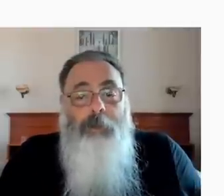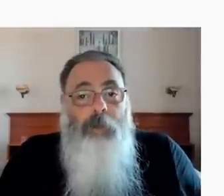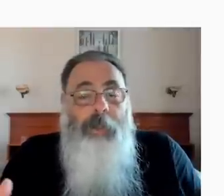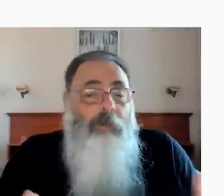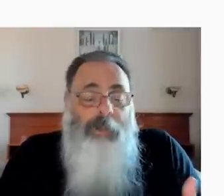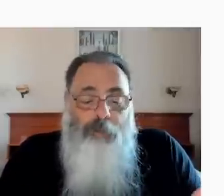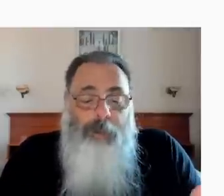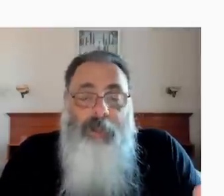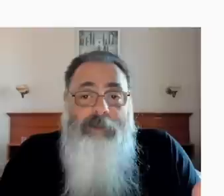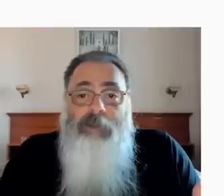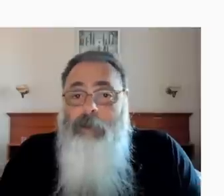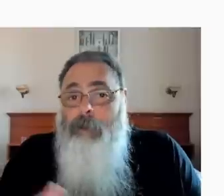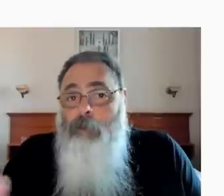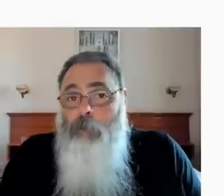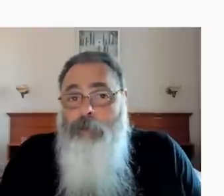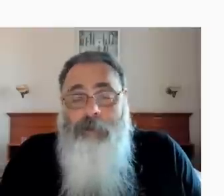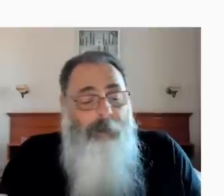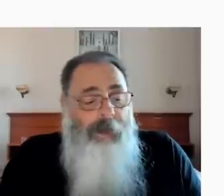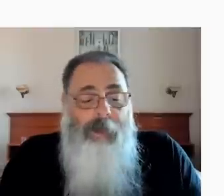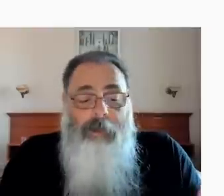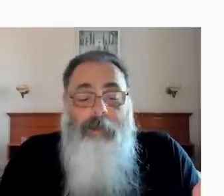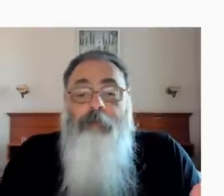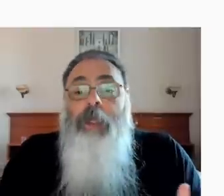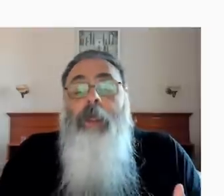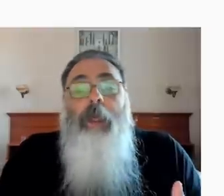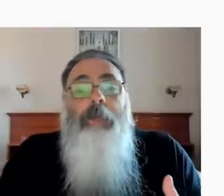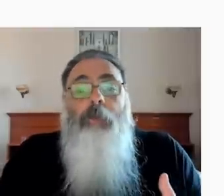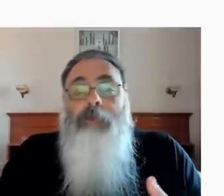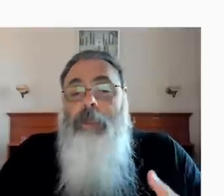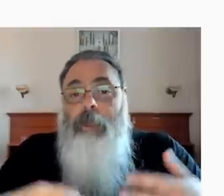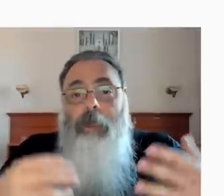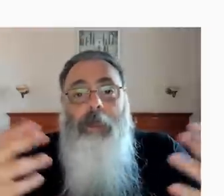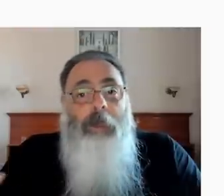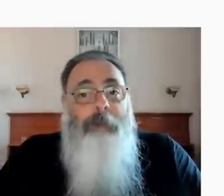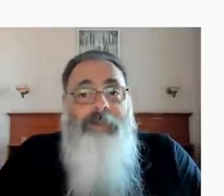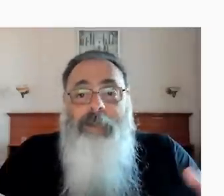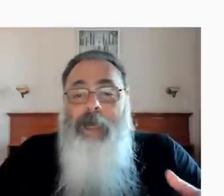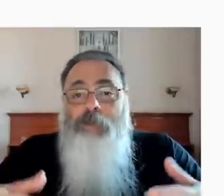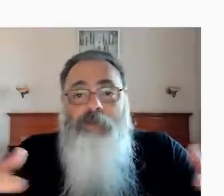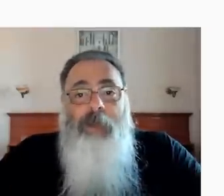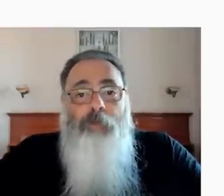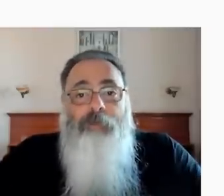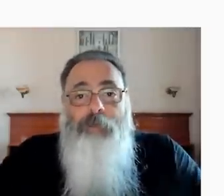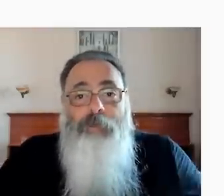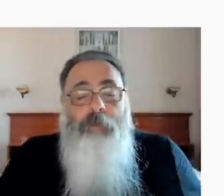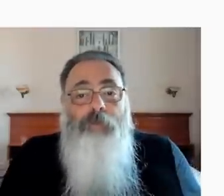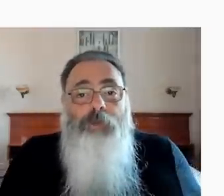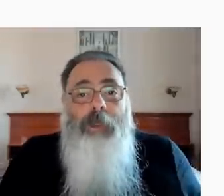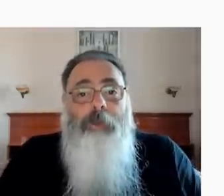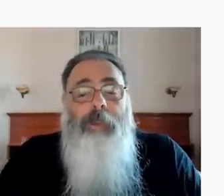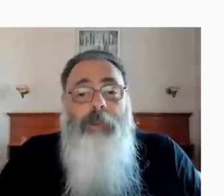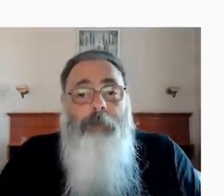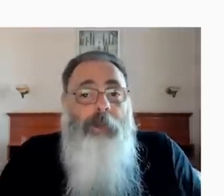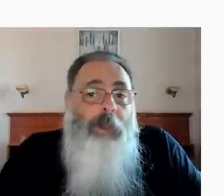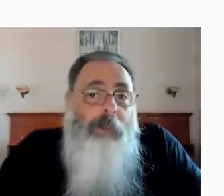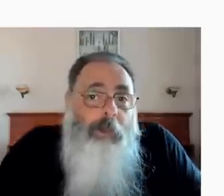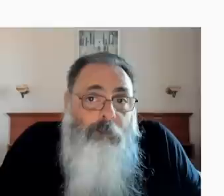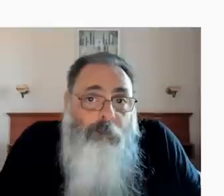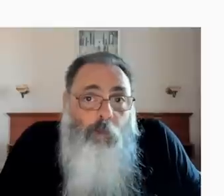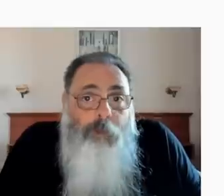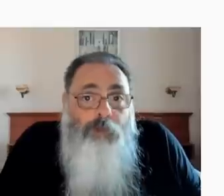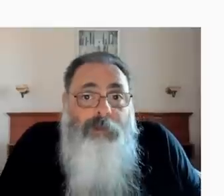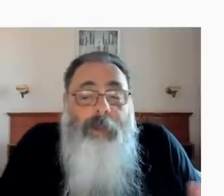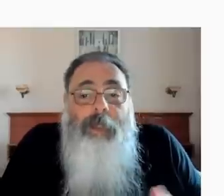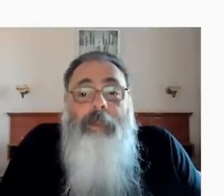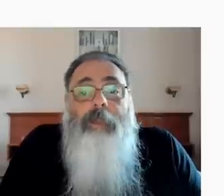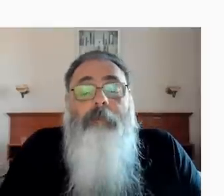ele tem para contribuir ele não tem experiência ainda porque não começou a trabalhar ainda ele não tem capacidade não sabe fazer o serviço direito ainda porque